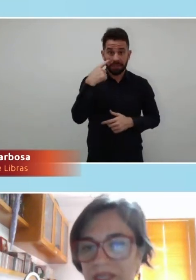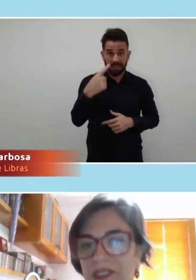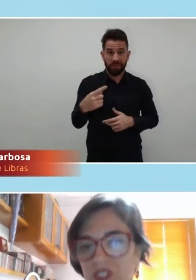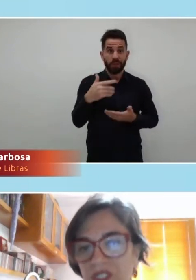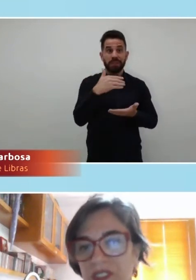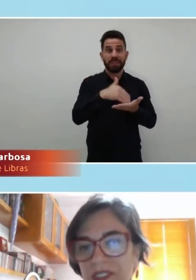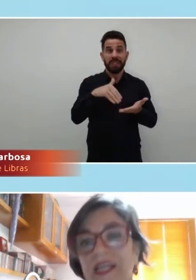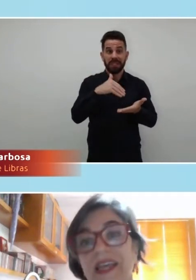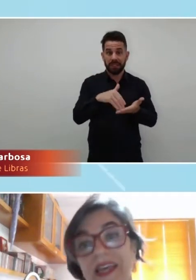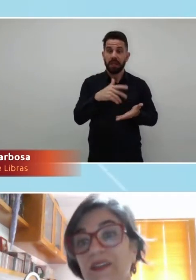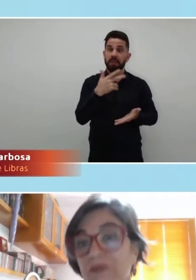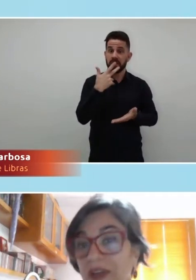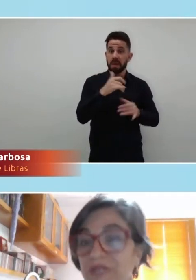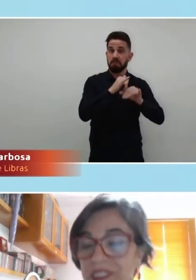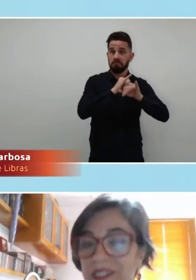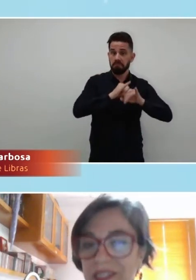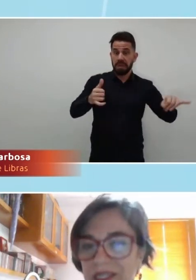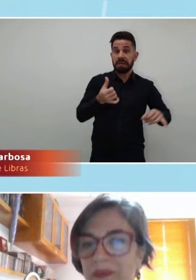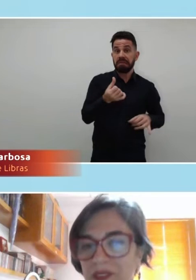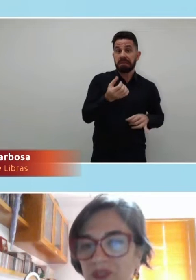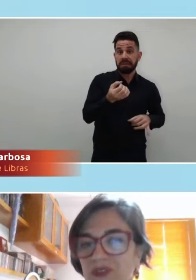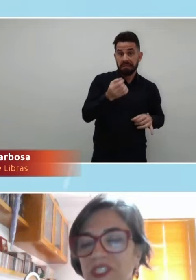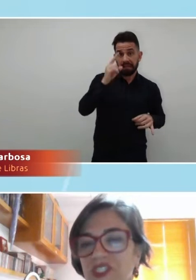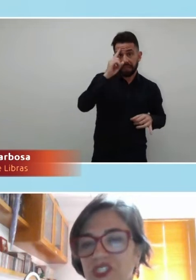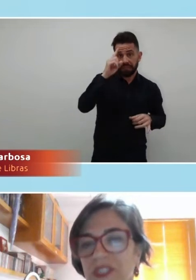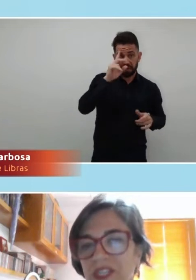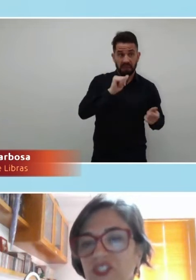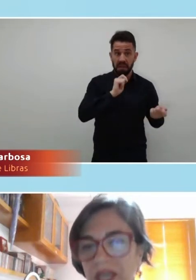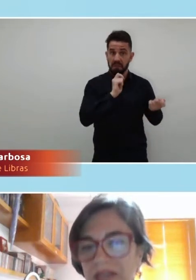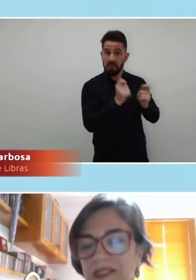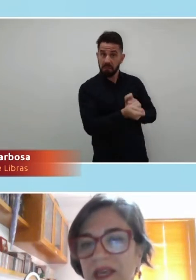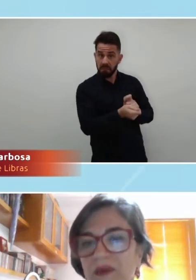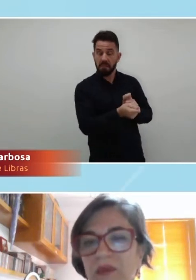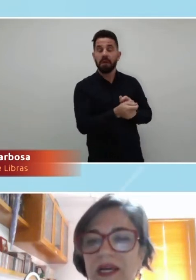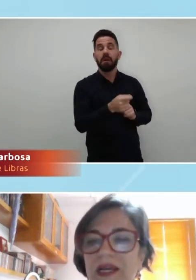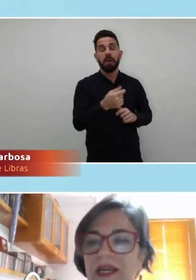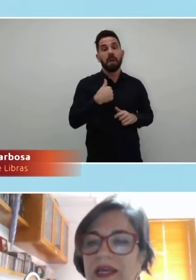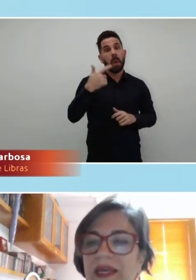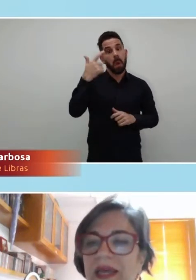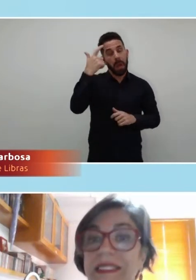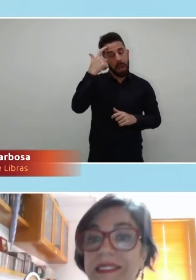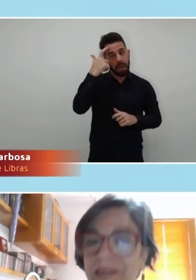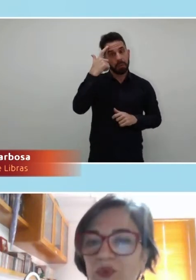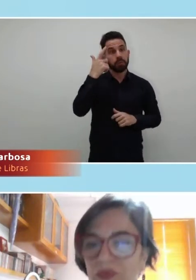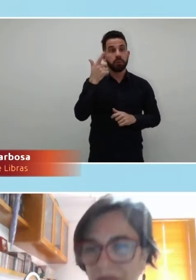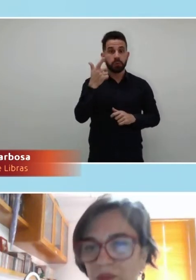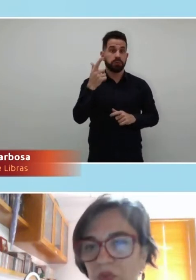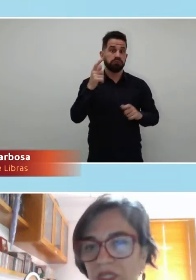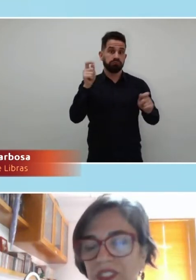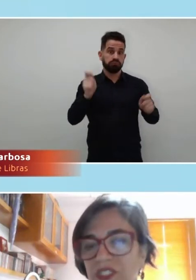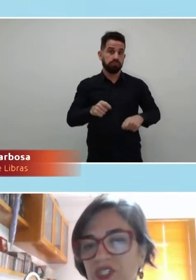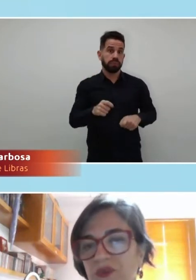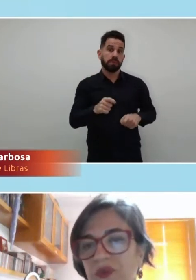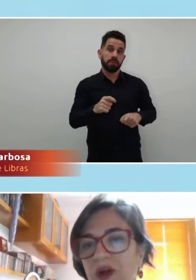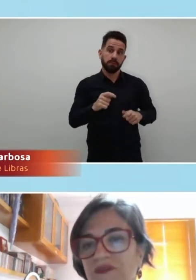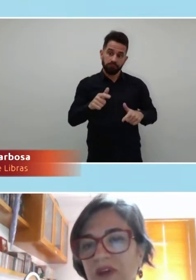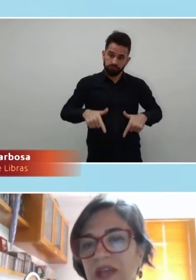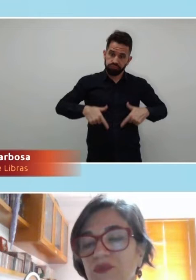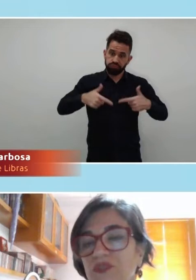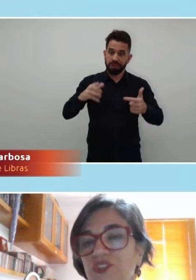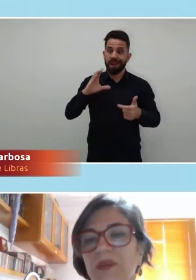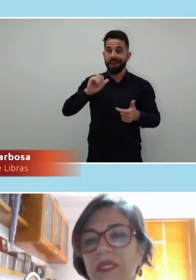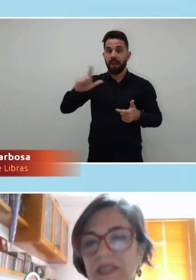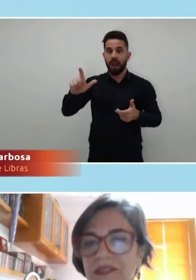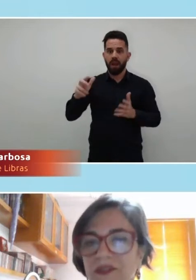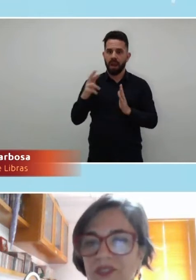60 dias ela vai fazer as adaptações. A gente entende que essa é uma ação importante que o CAL faz quando